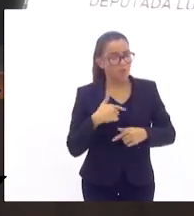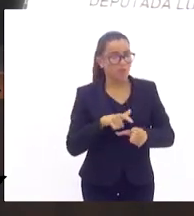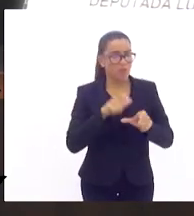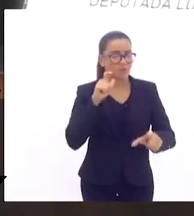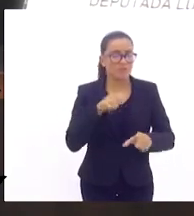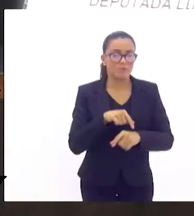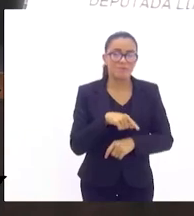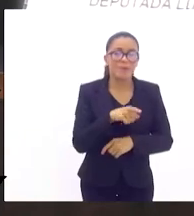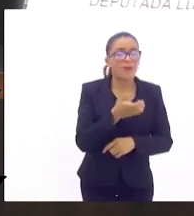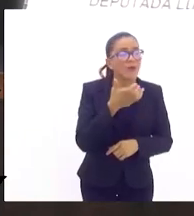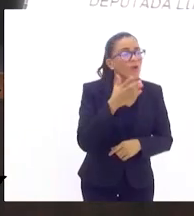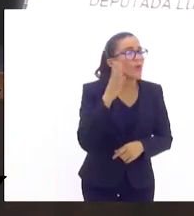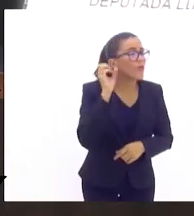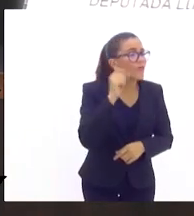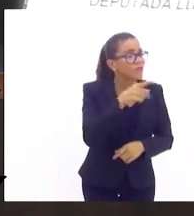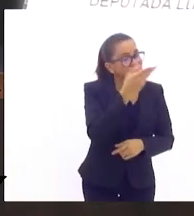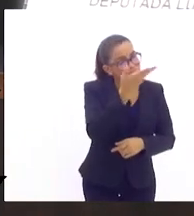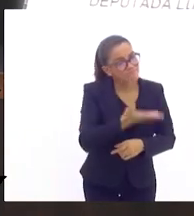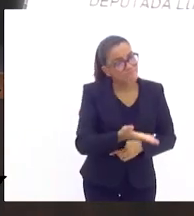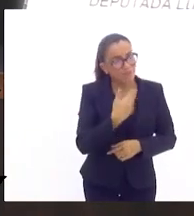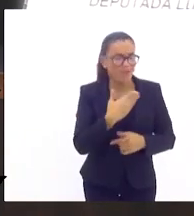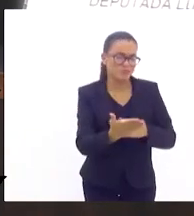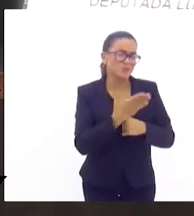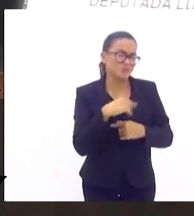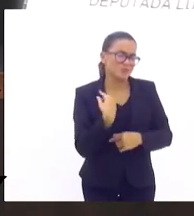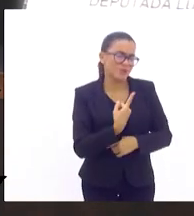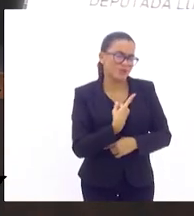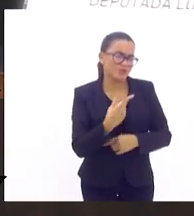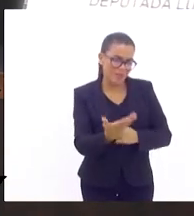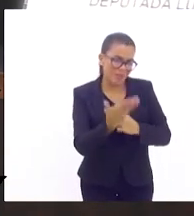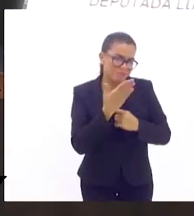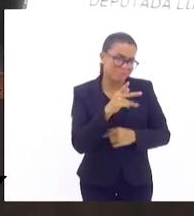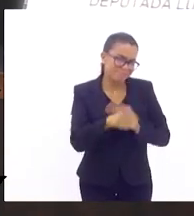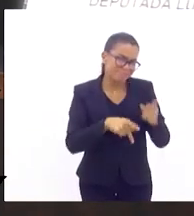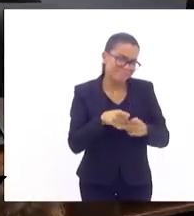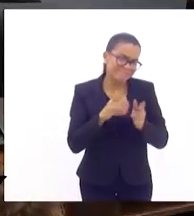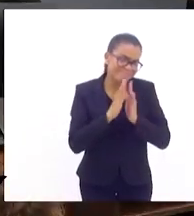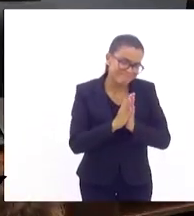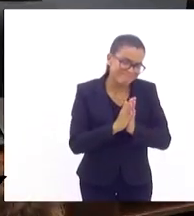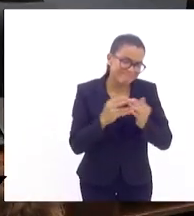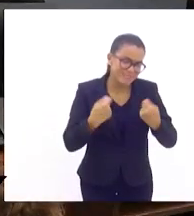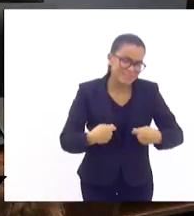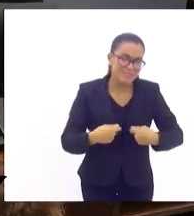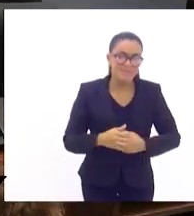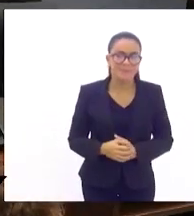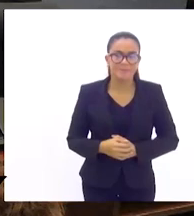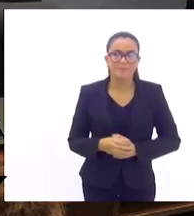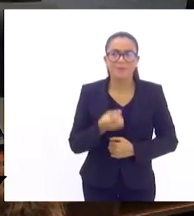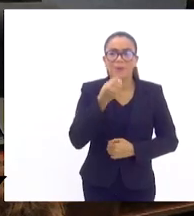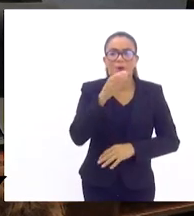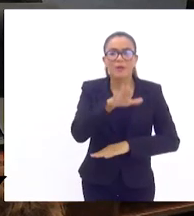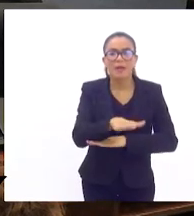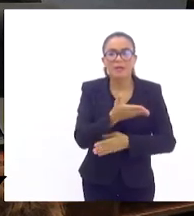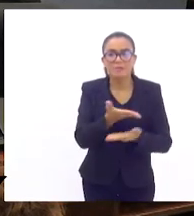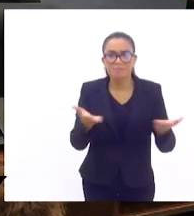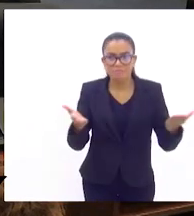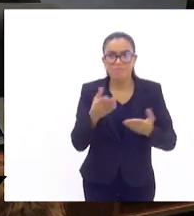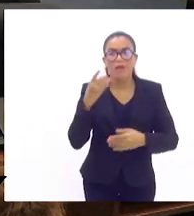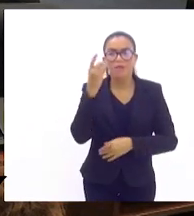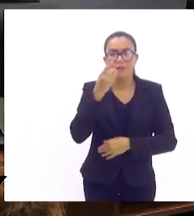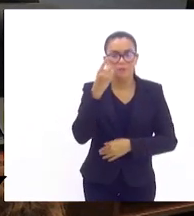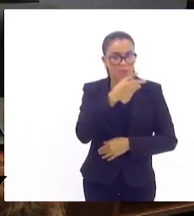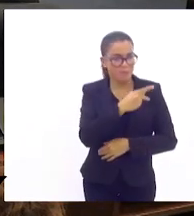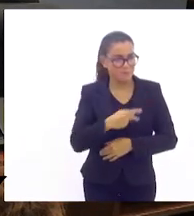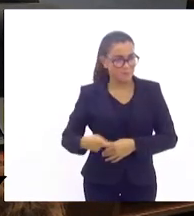Então, quero ouvir o senhor, por favor, e ajuda a gente, ajuda a população, é o que mais precisa. Boa tarde a todos. Cumprimento o deputado